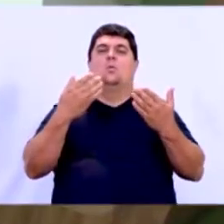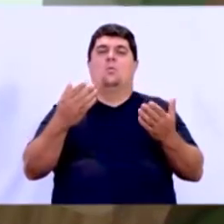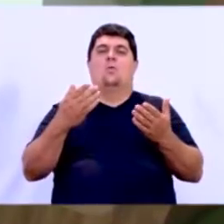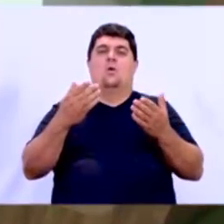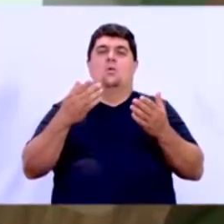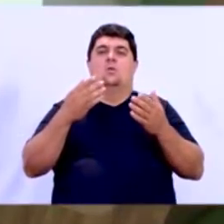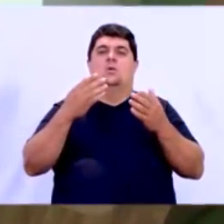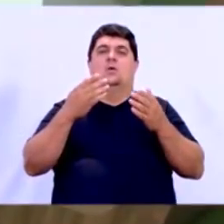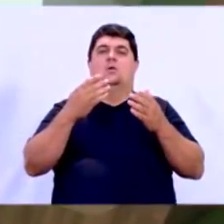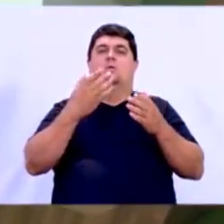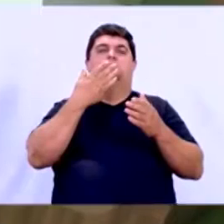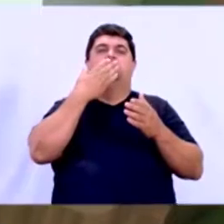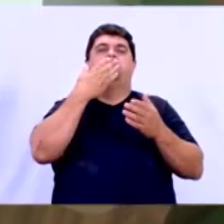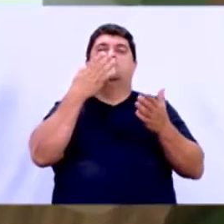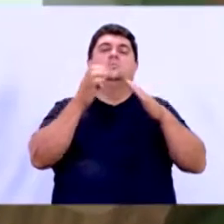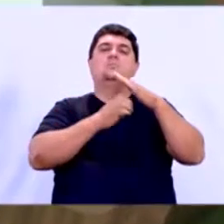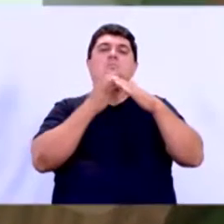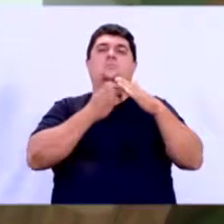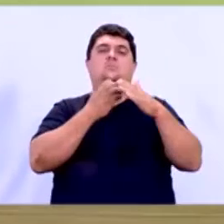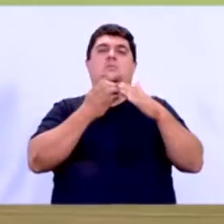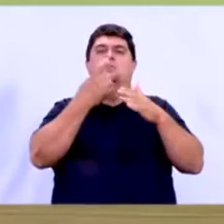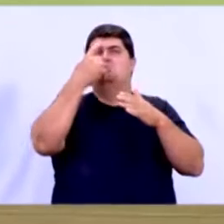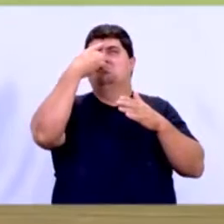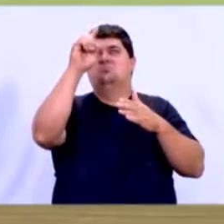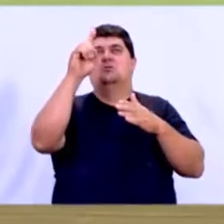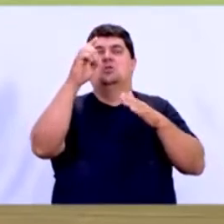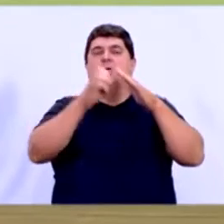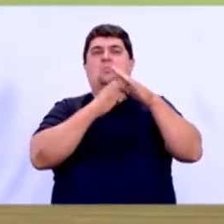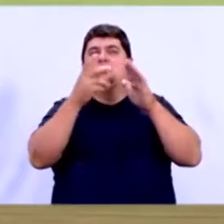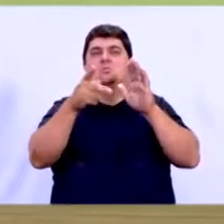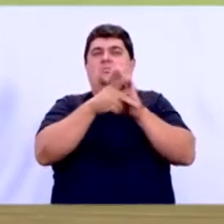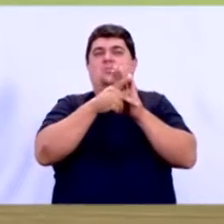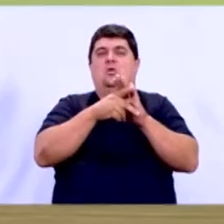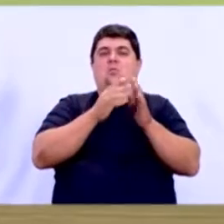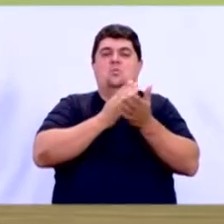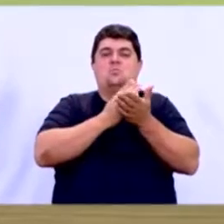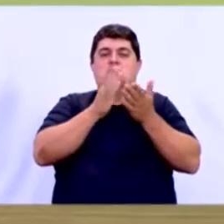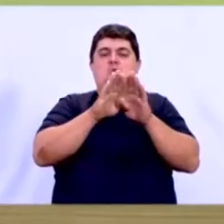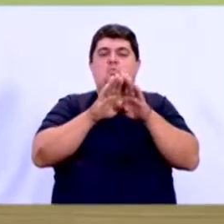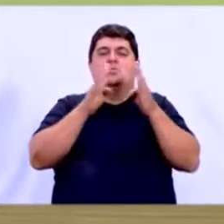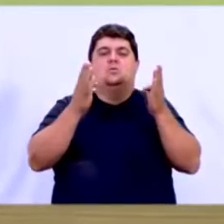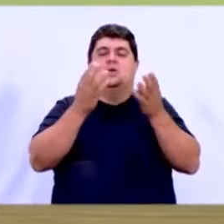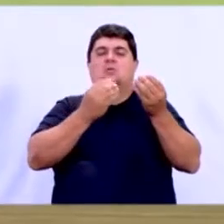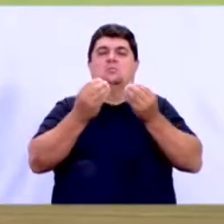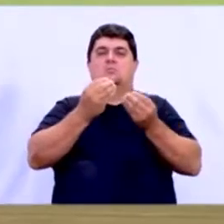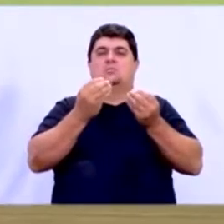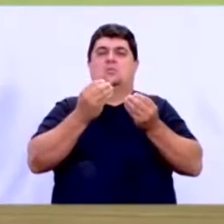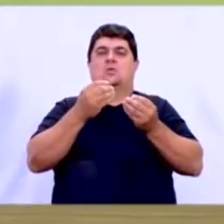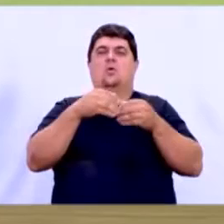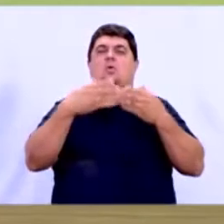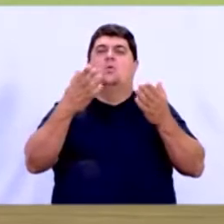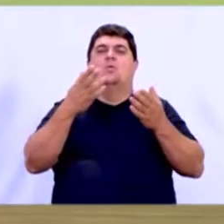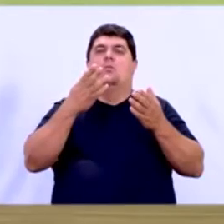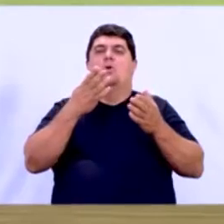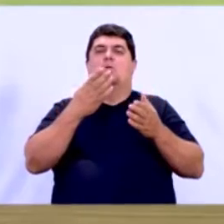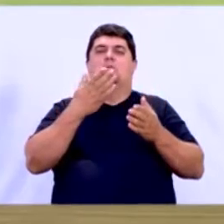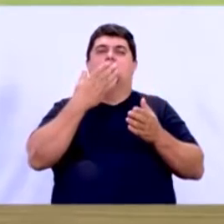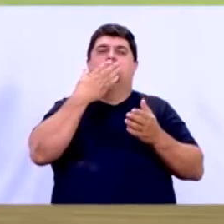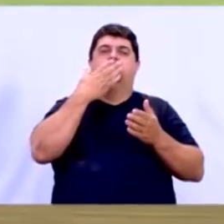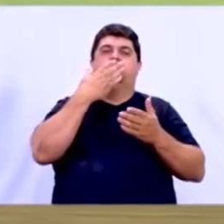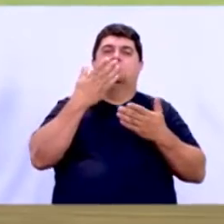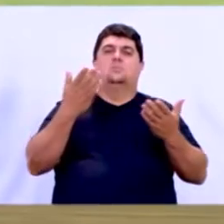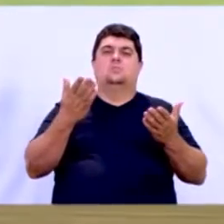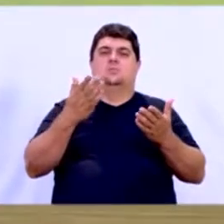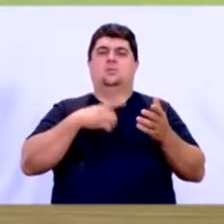empresa. Ou seja, vocês vislumbraram uma empresa em que vocês poderiam atuar ou abrir ou empreender. E qual que seria esse negócio? Então nós